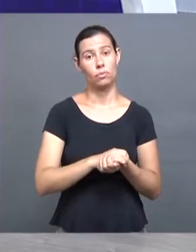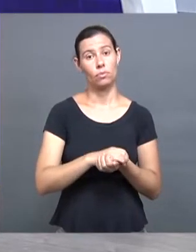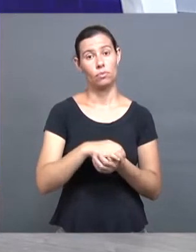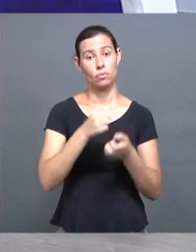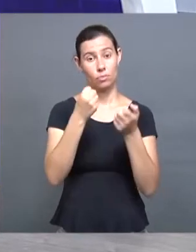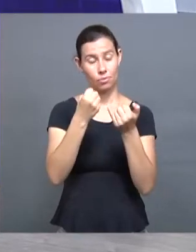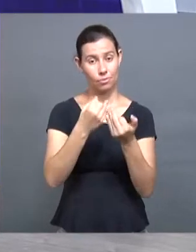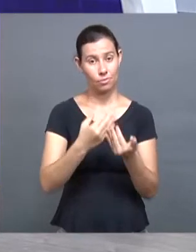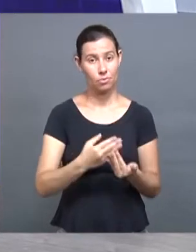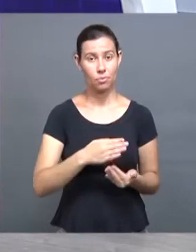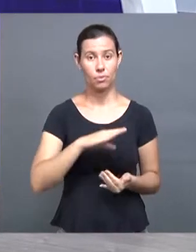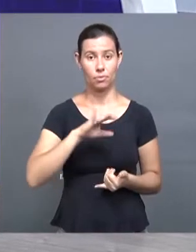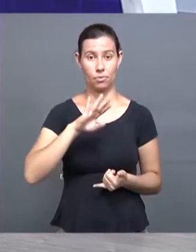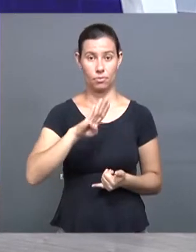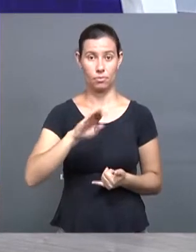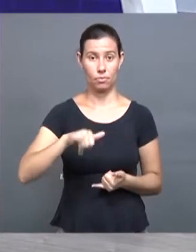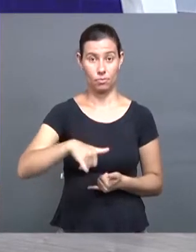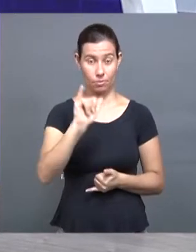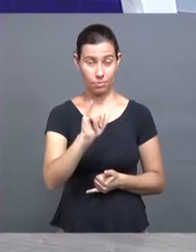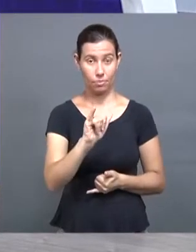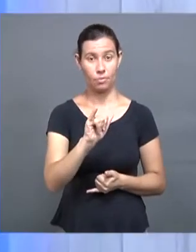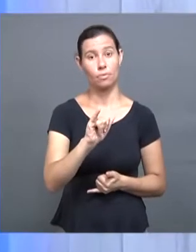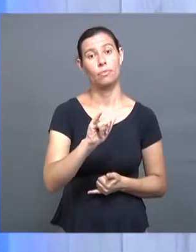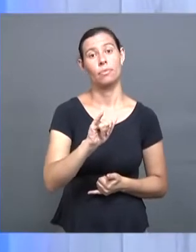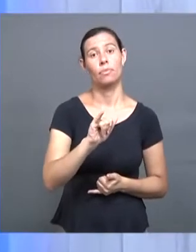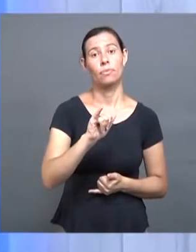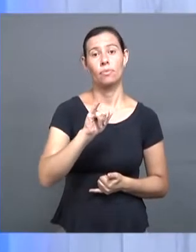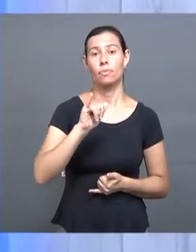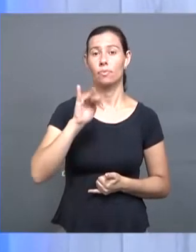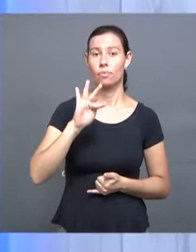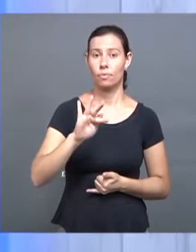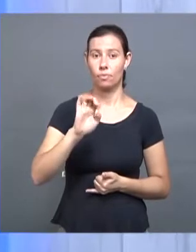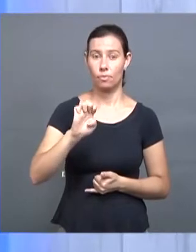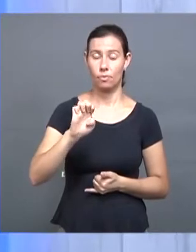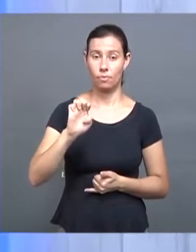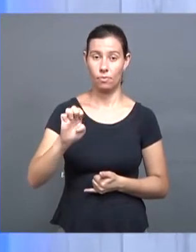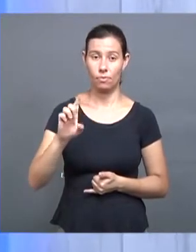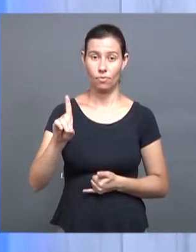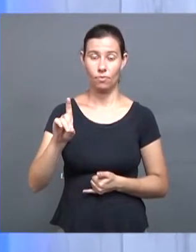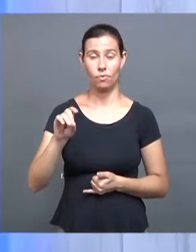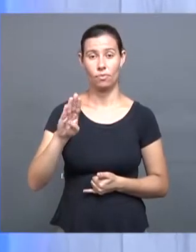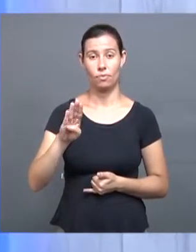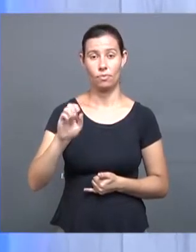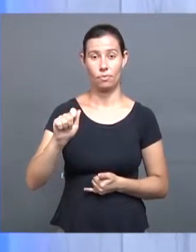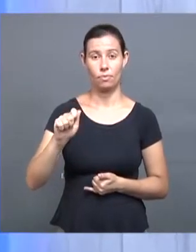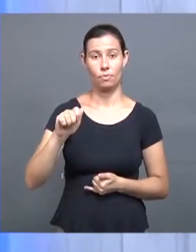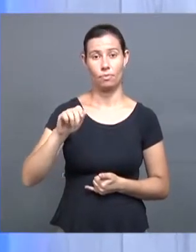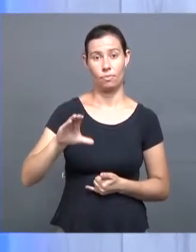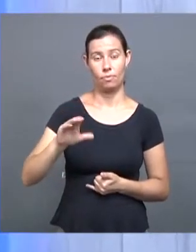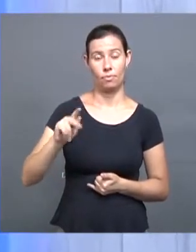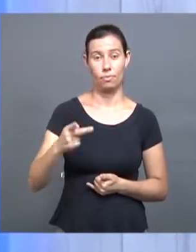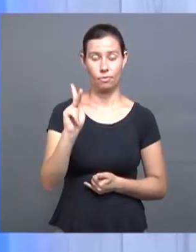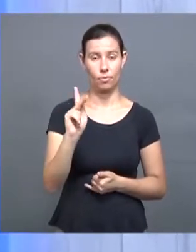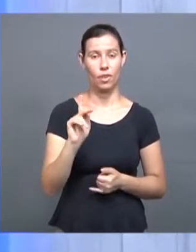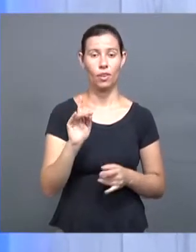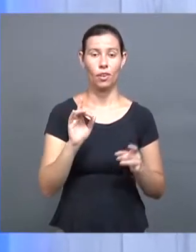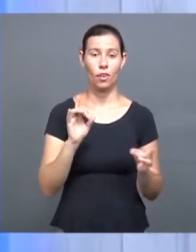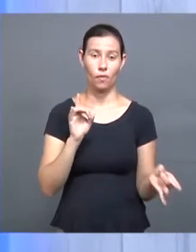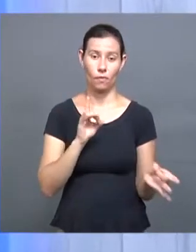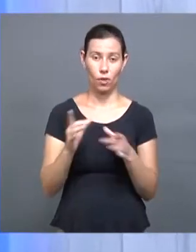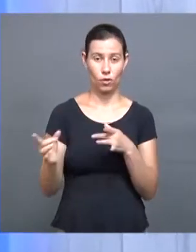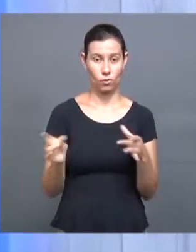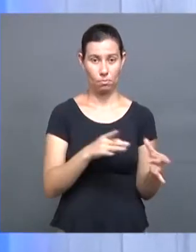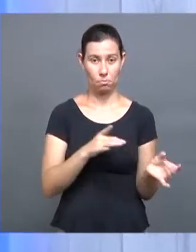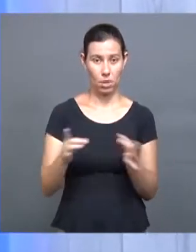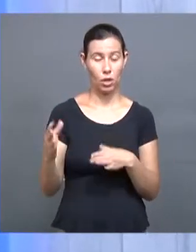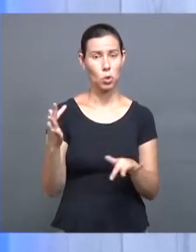o biofeedback, psicanálise, psicoterapia, para ela saber suportar e entender a dor e